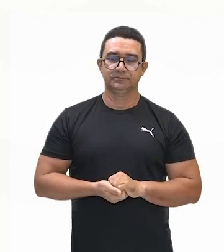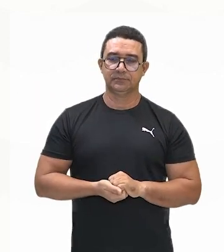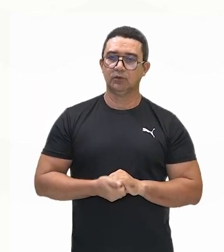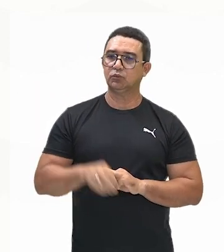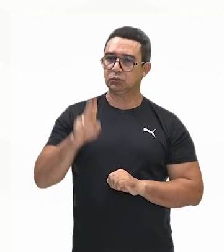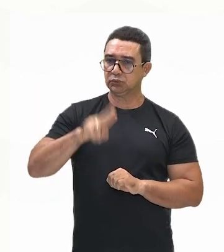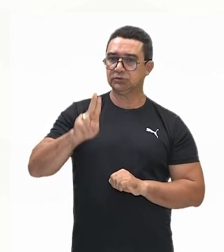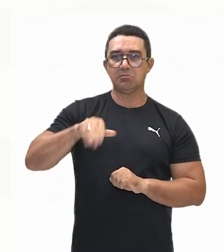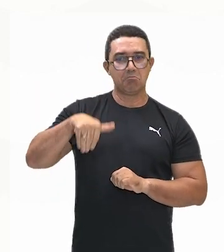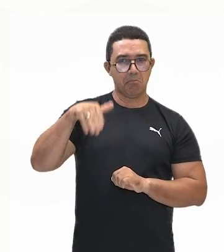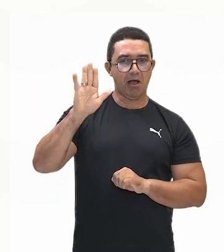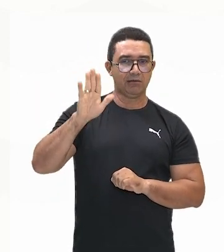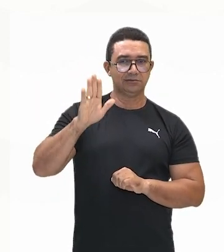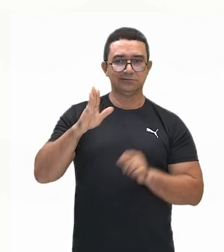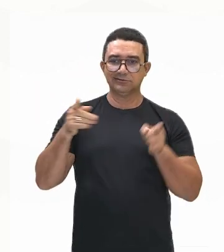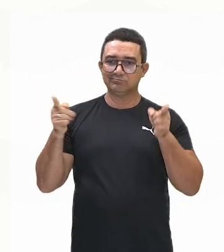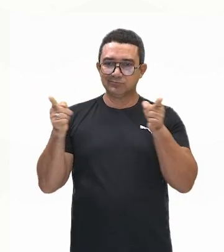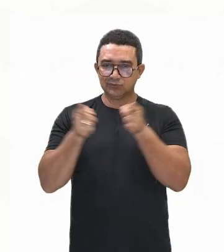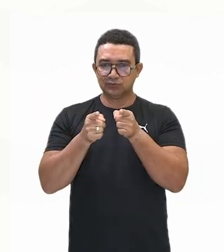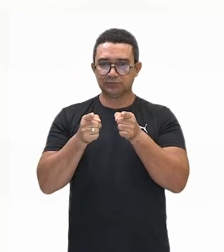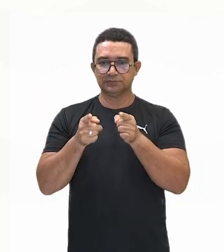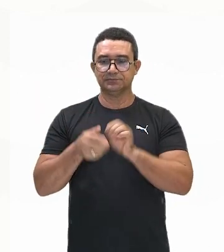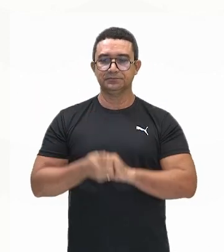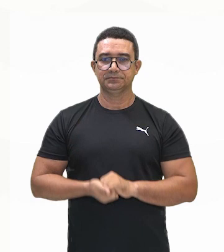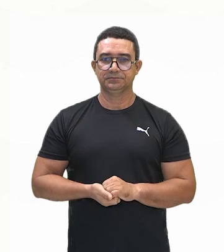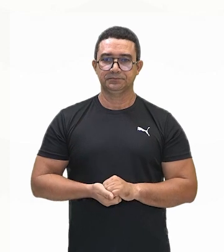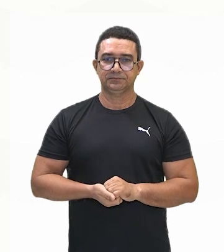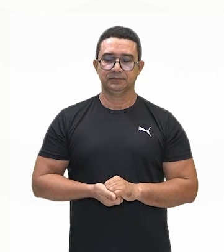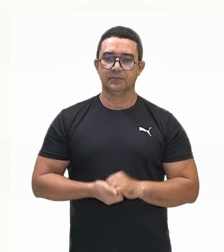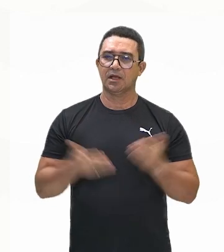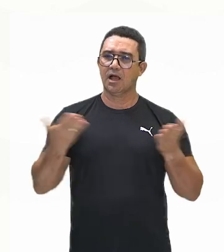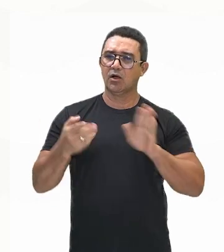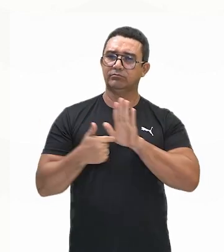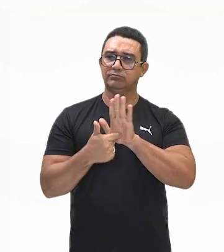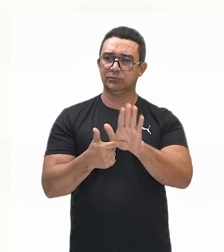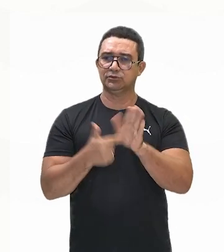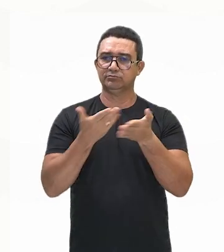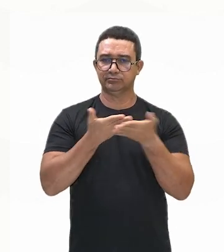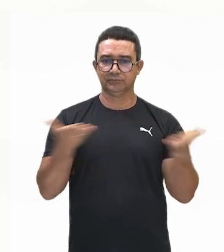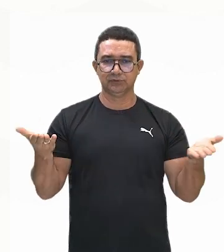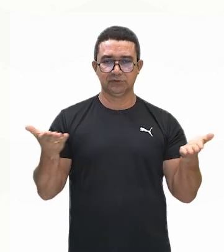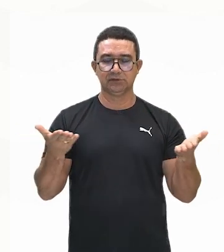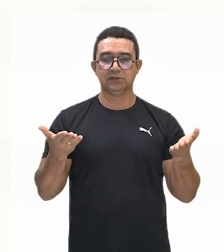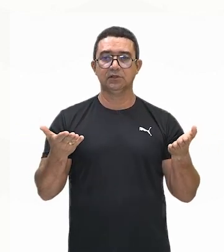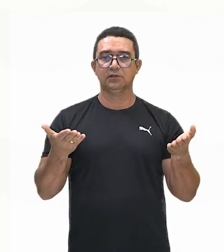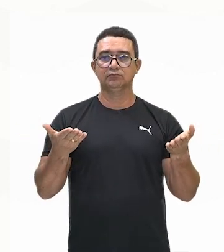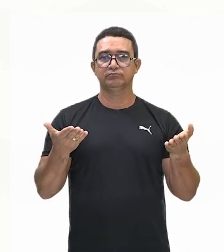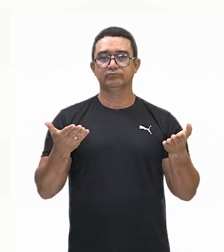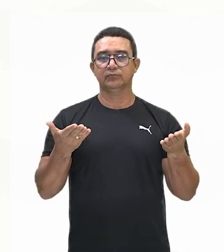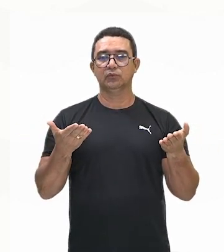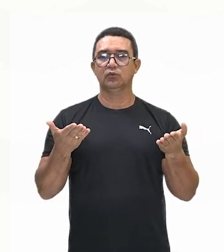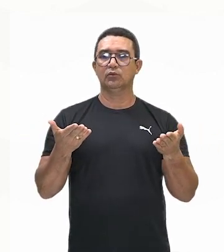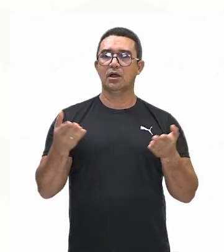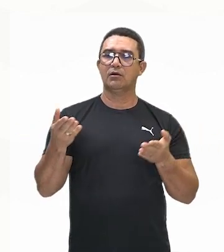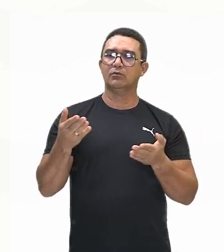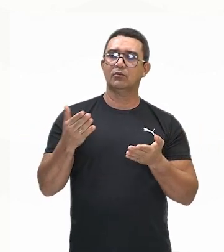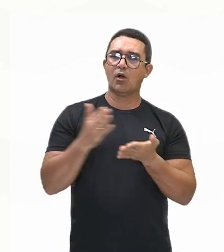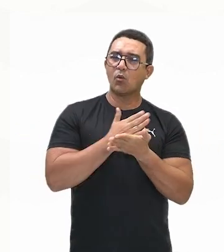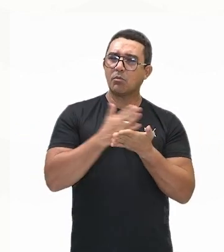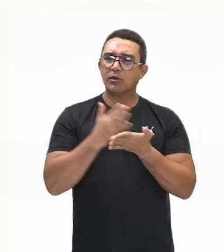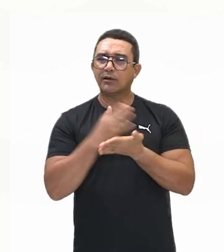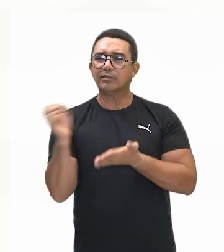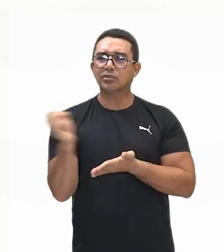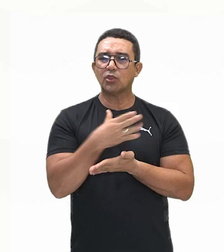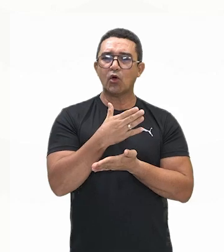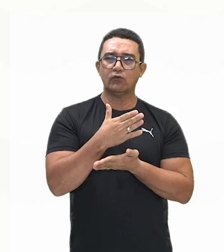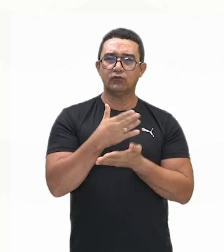bastante da forma abreviada, tá certo? Agora eu vou mostrar para vocês algo novo também que nós vimos nas aulas, que trata-se